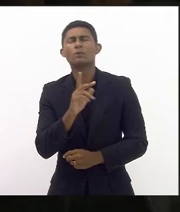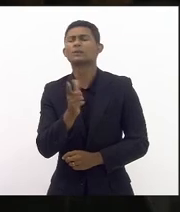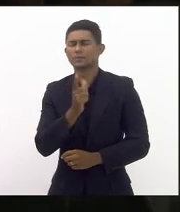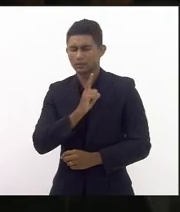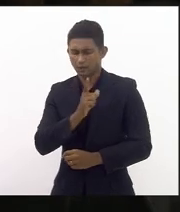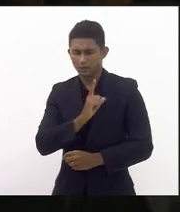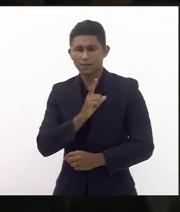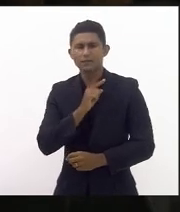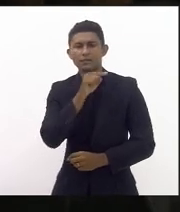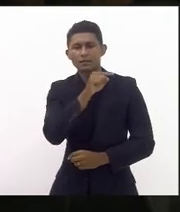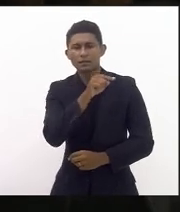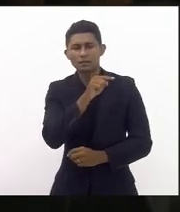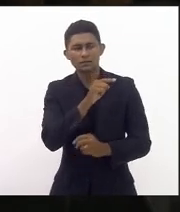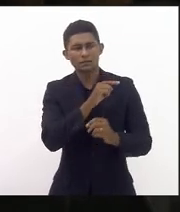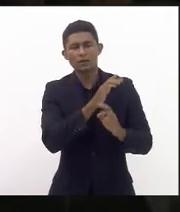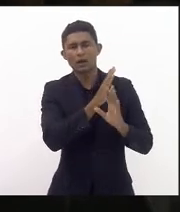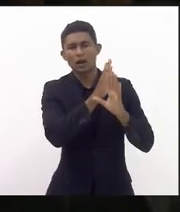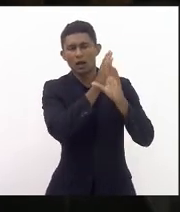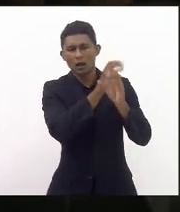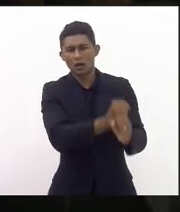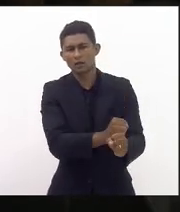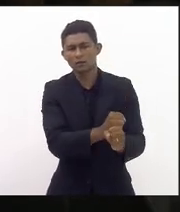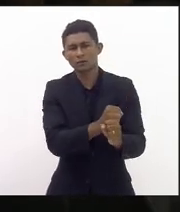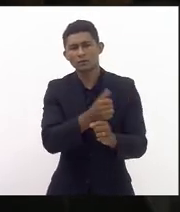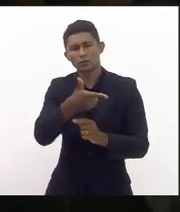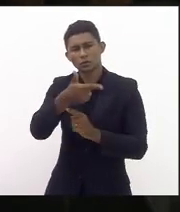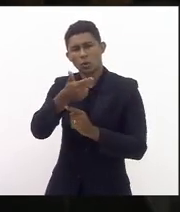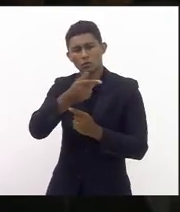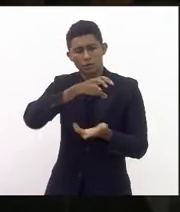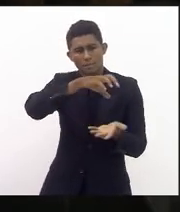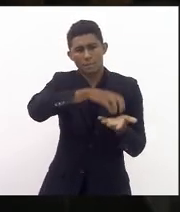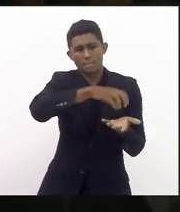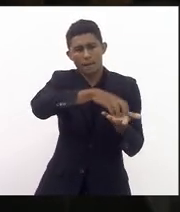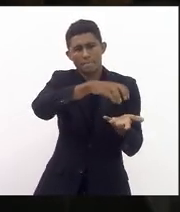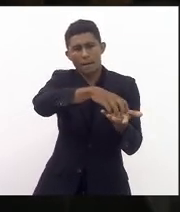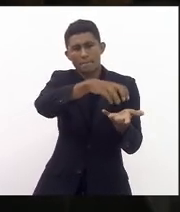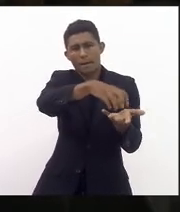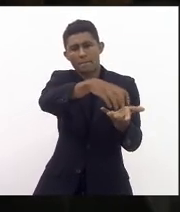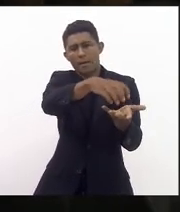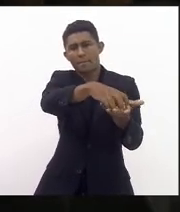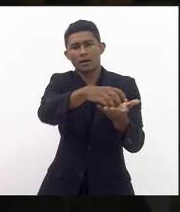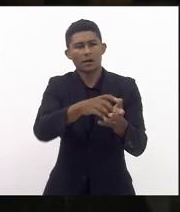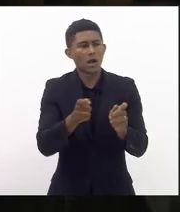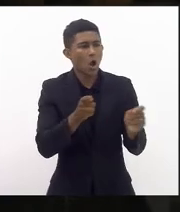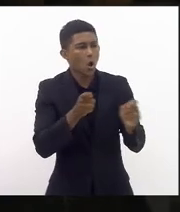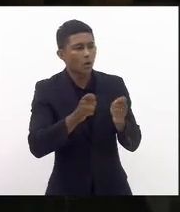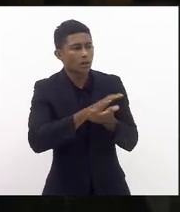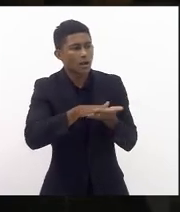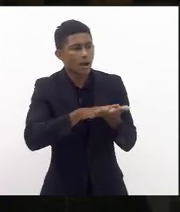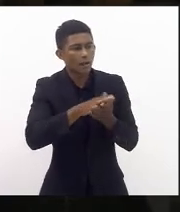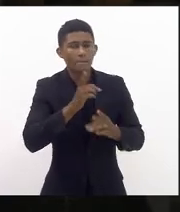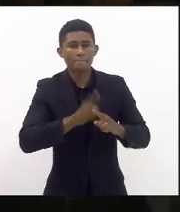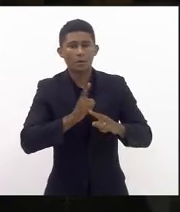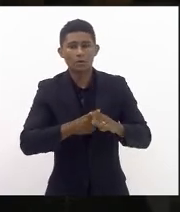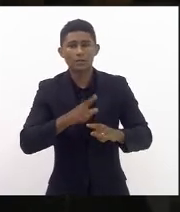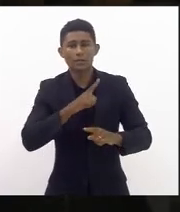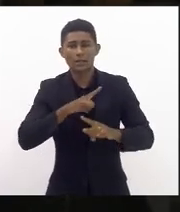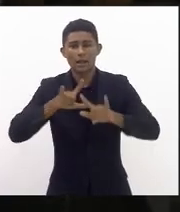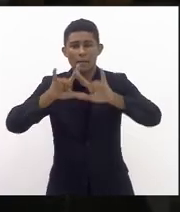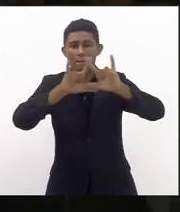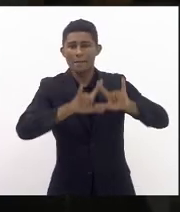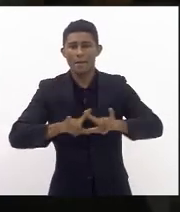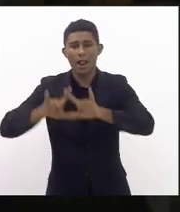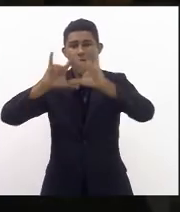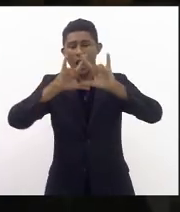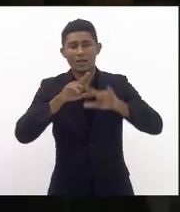estações sem controle, porque estão dominadas pela narcomilícia. 12